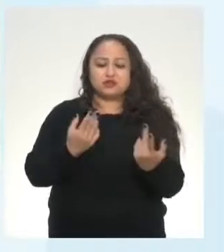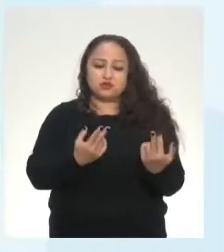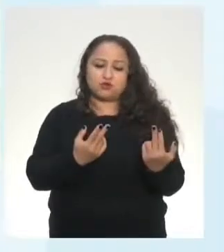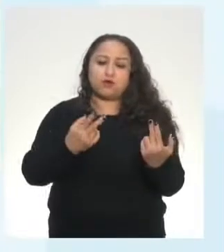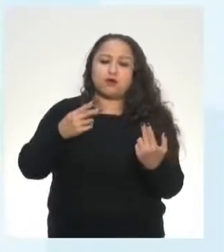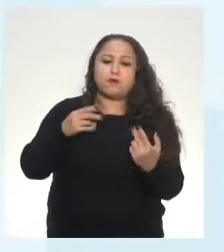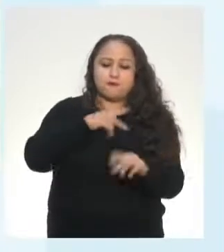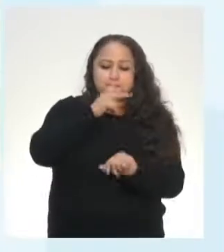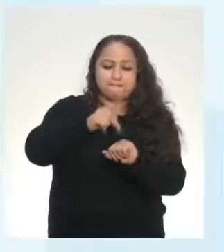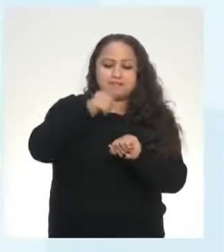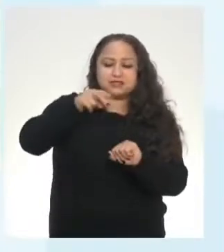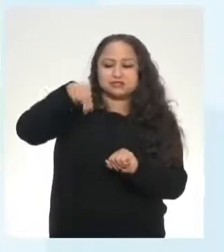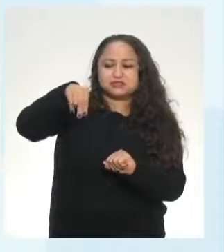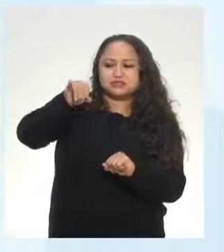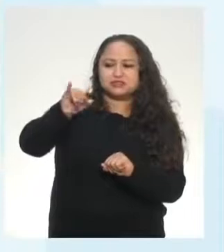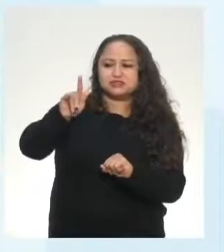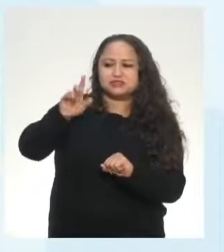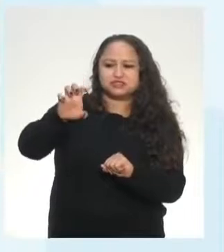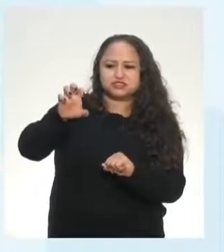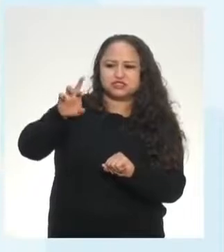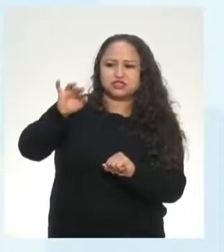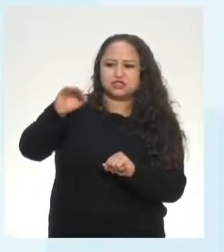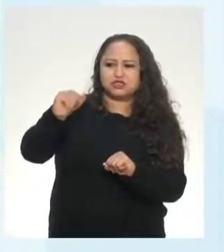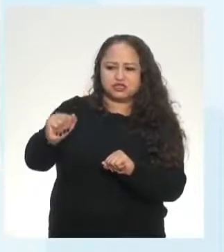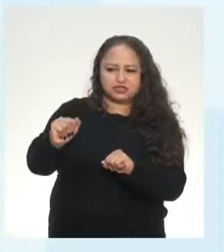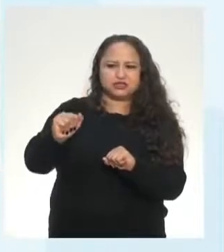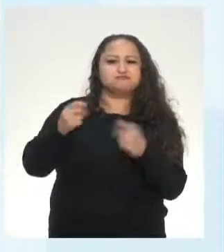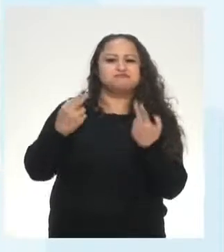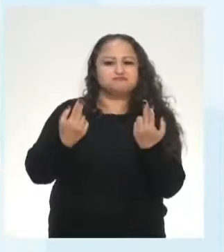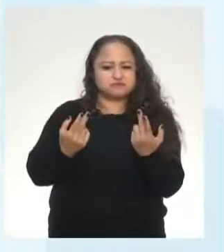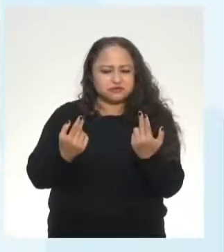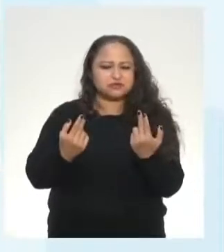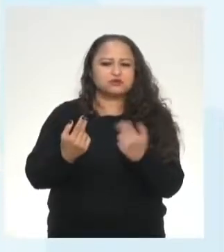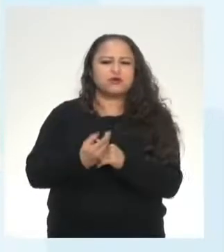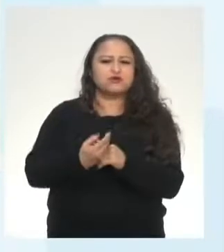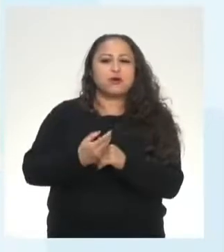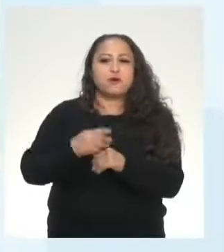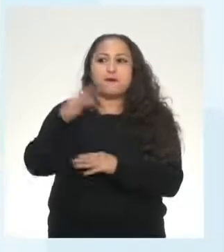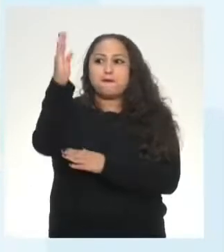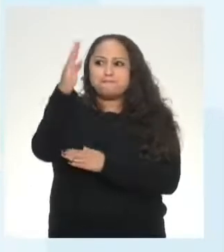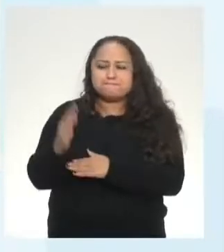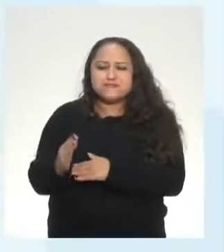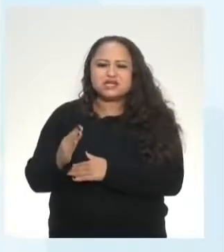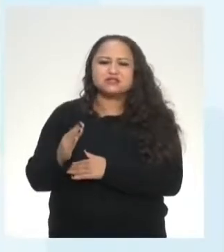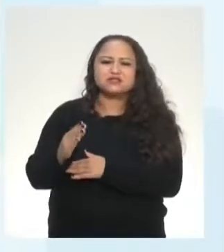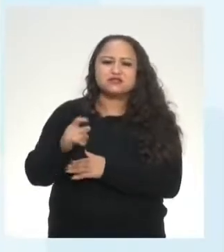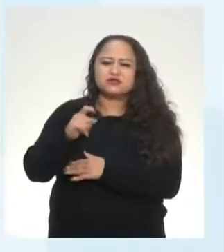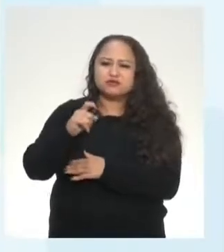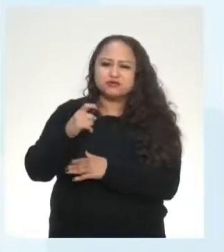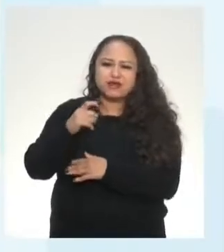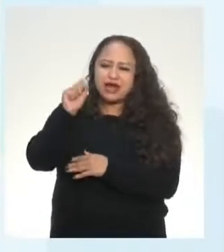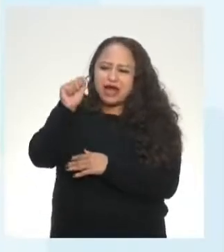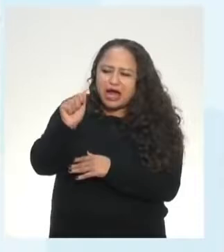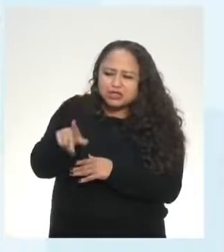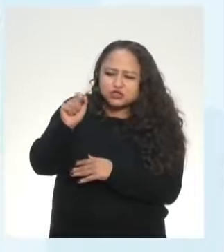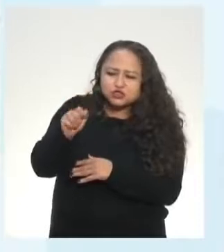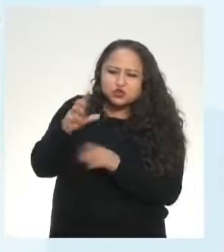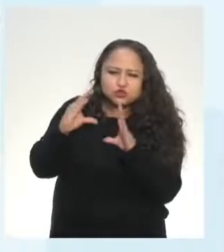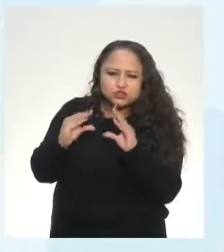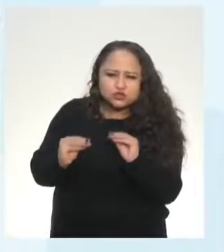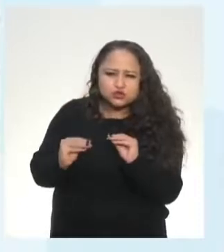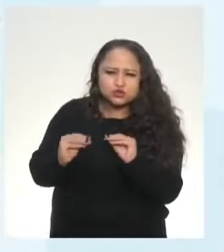5%. O Brasil, que a gente está vendo aí numa corzinha vermelha mais escura, está entre 0 e 1. Na